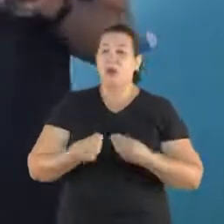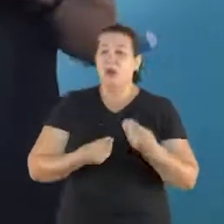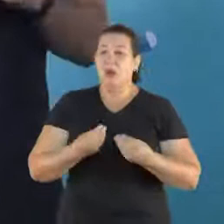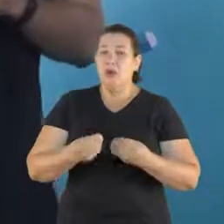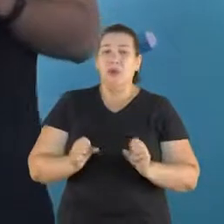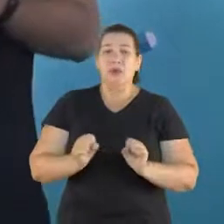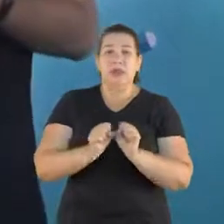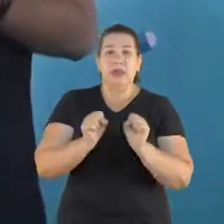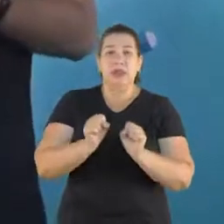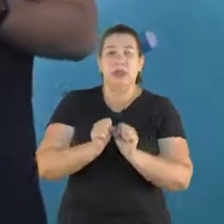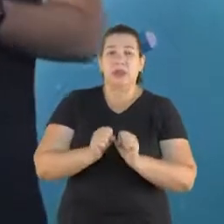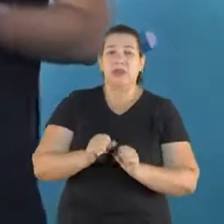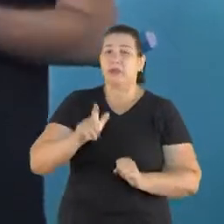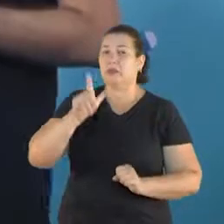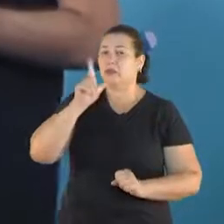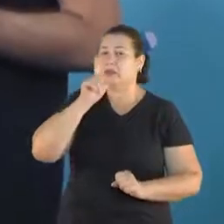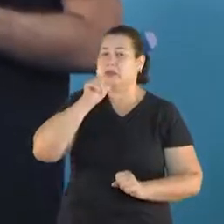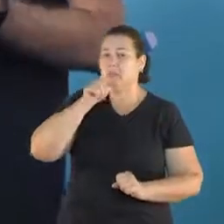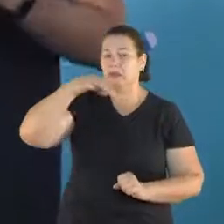do sistema genital.